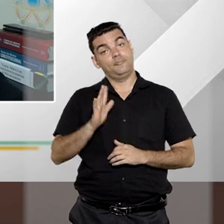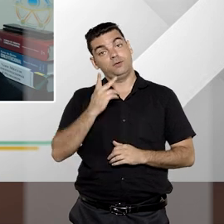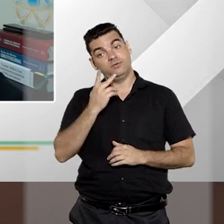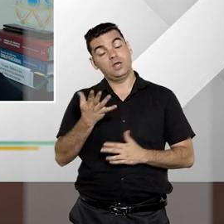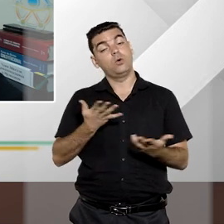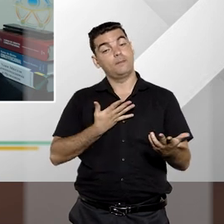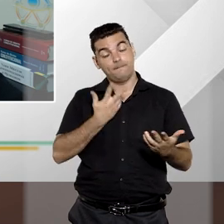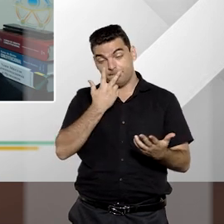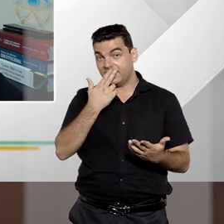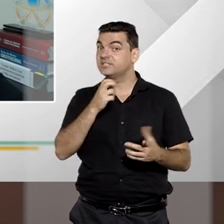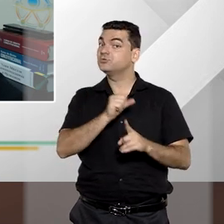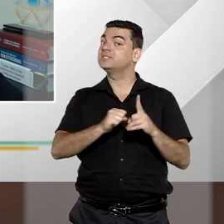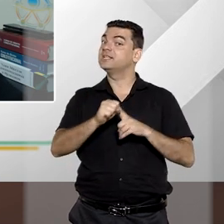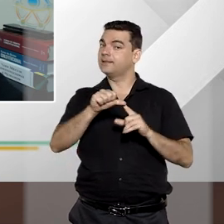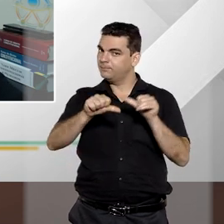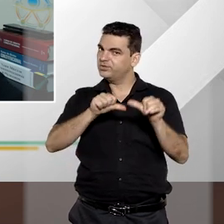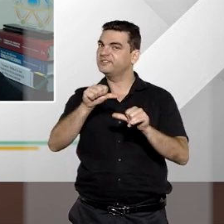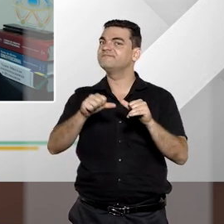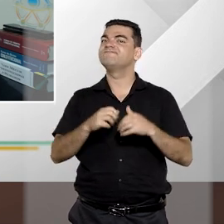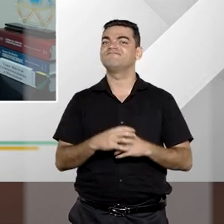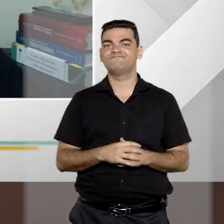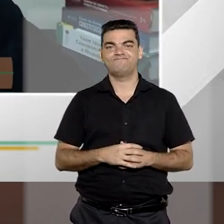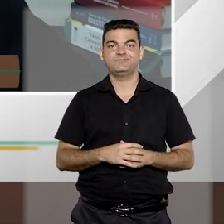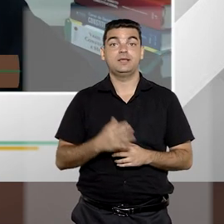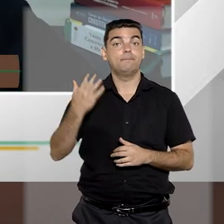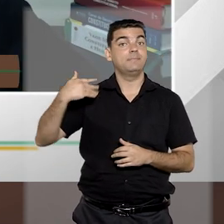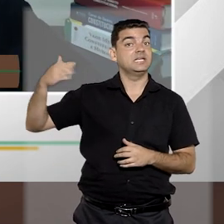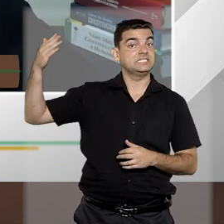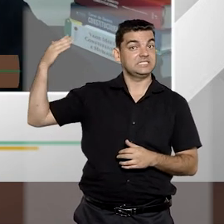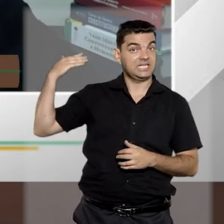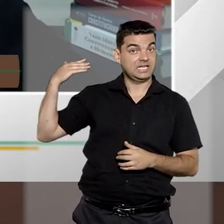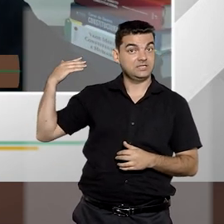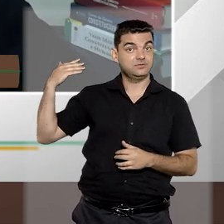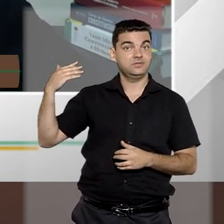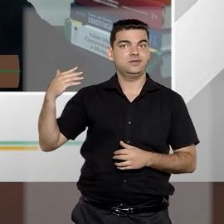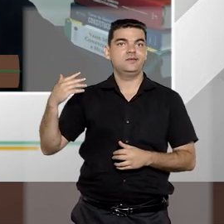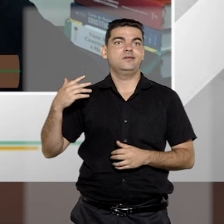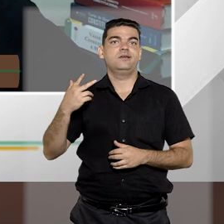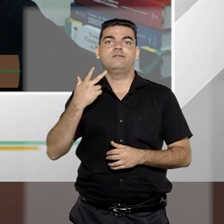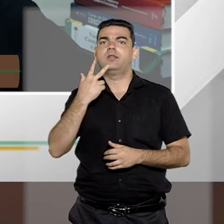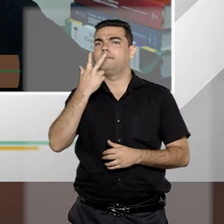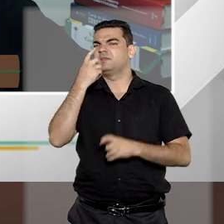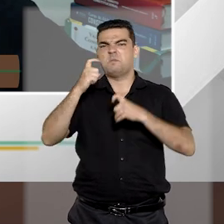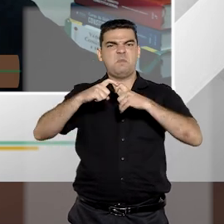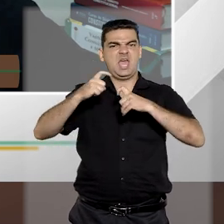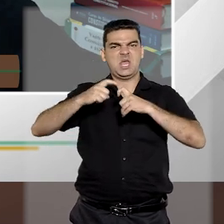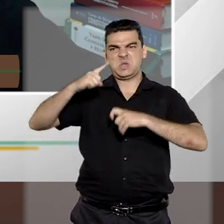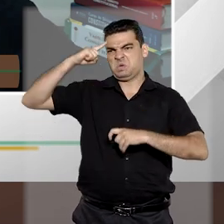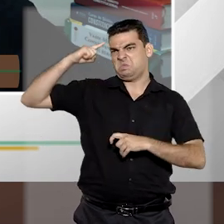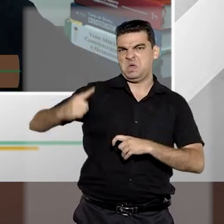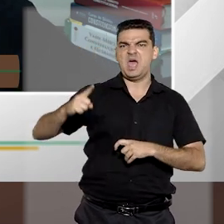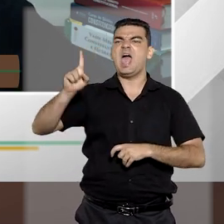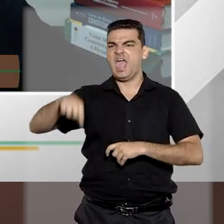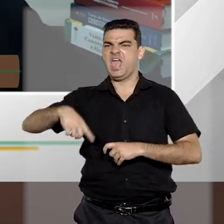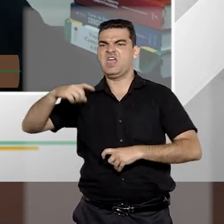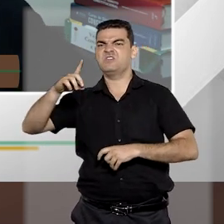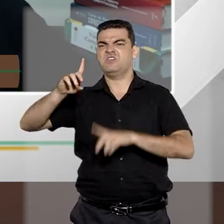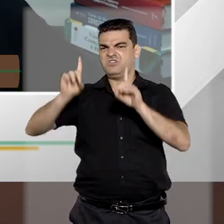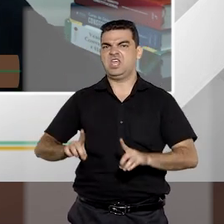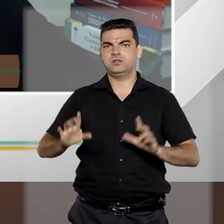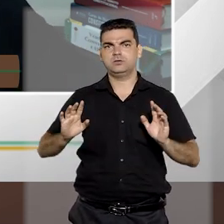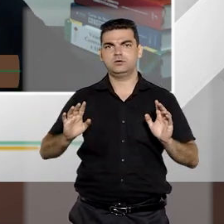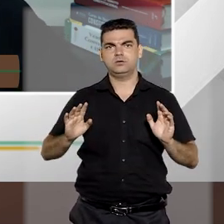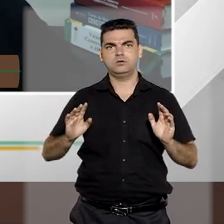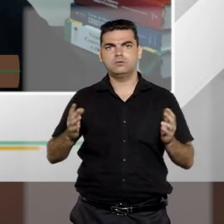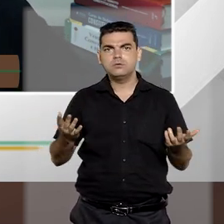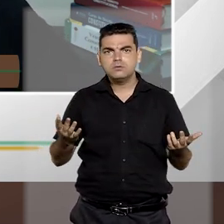momento de transição acerca do próprio conceito, né? Nós tínhamos no passado recente aquele que era chamado de modelo médico da deficiência, né? Onde a